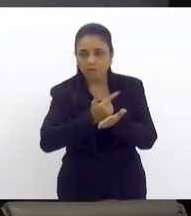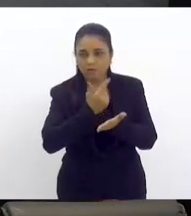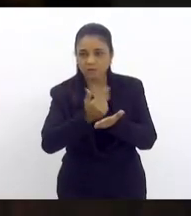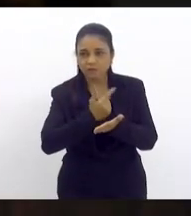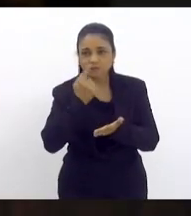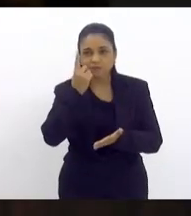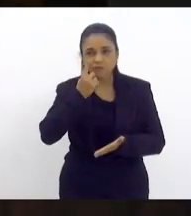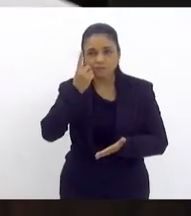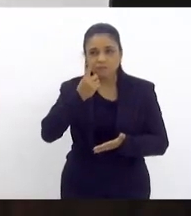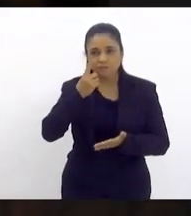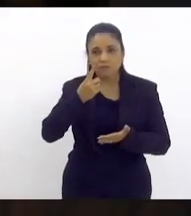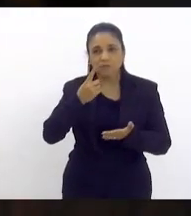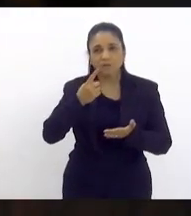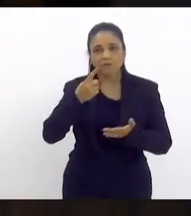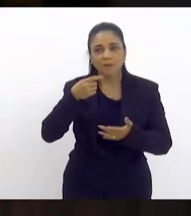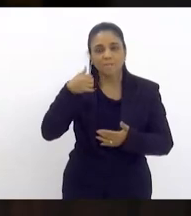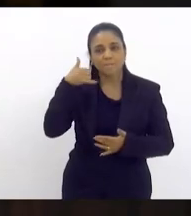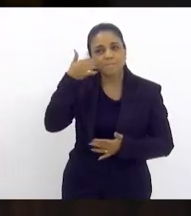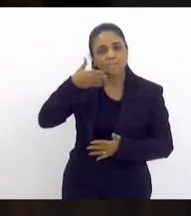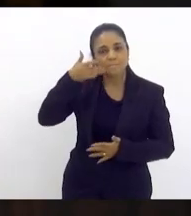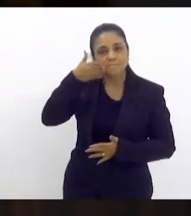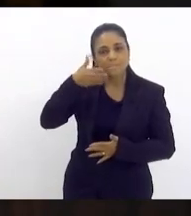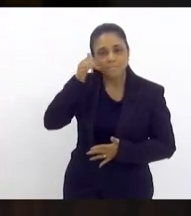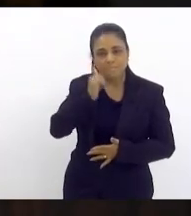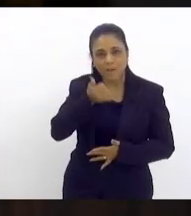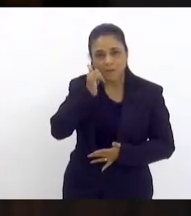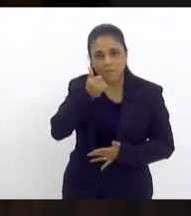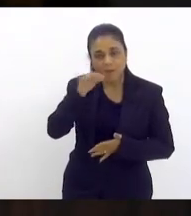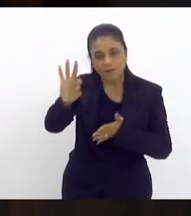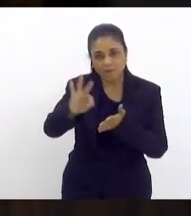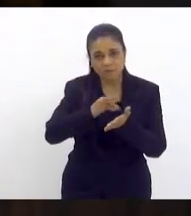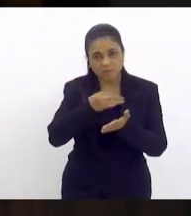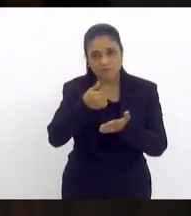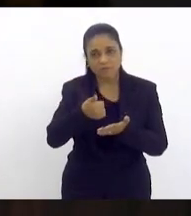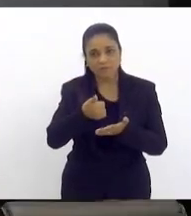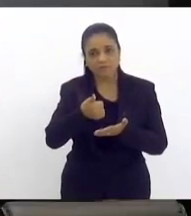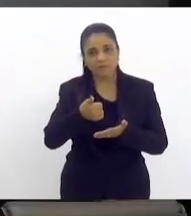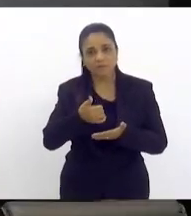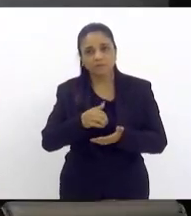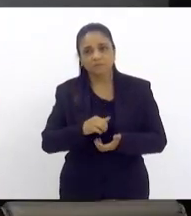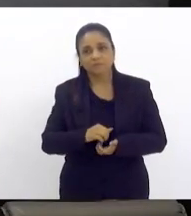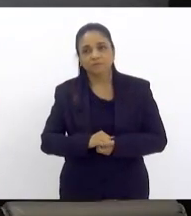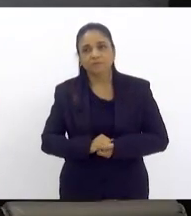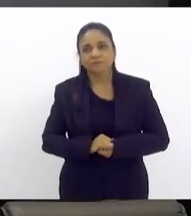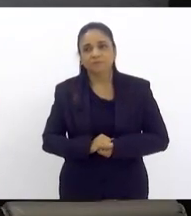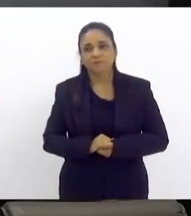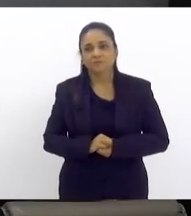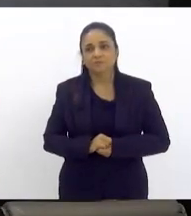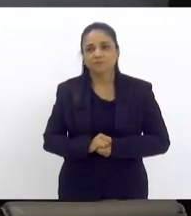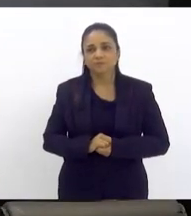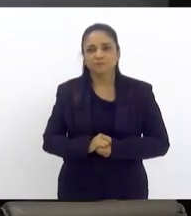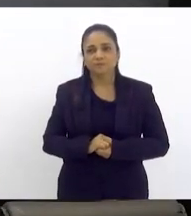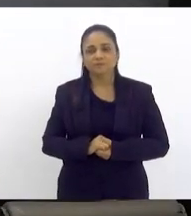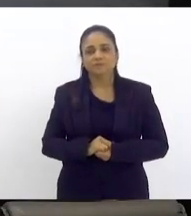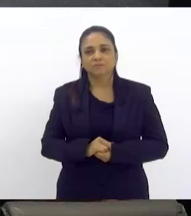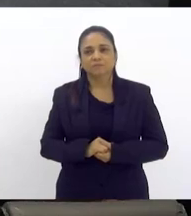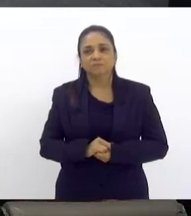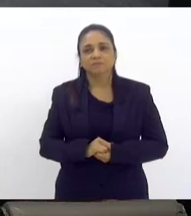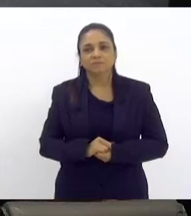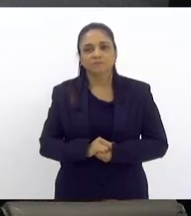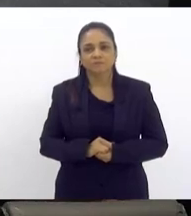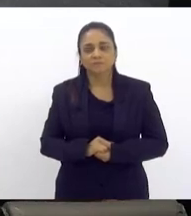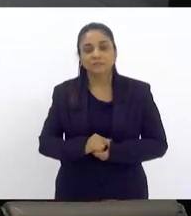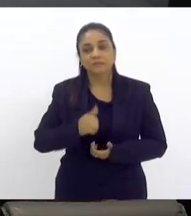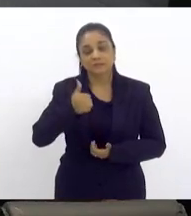a nossas falas ainda deu tempo Deputado se inscrever por gentileza Deputado vossa excelência